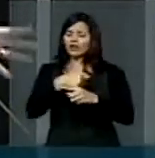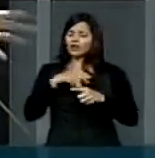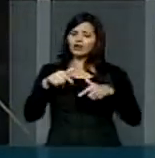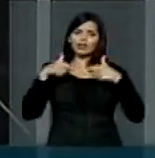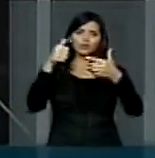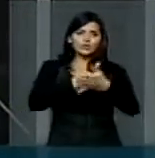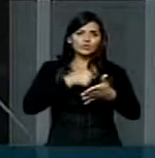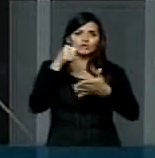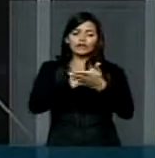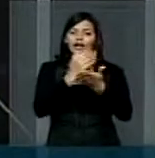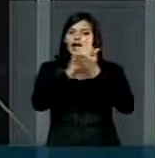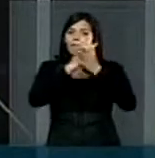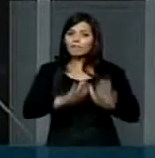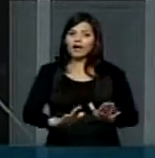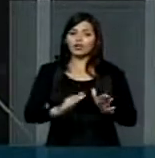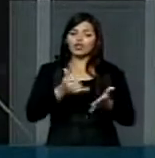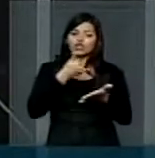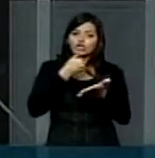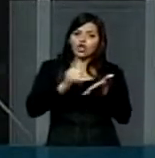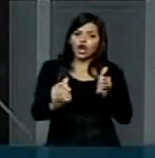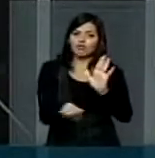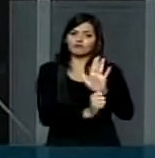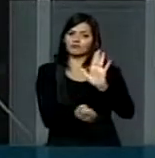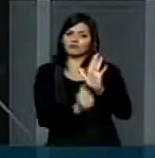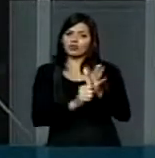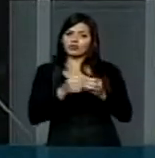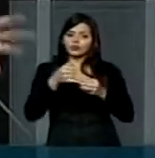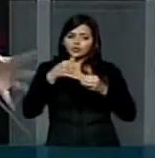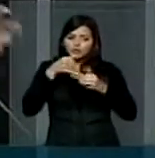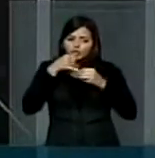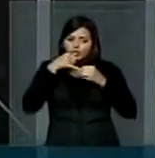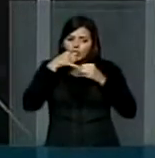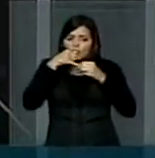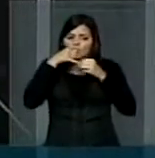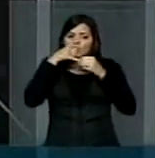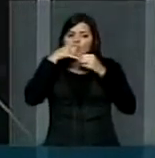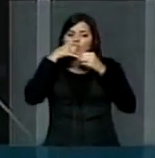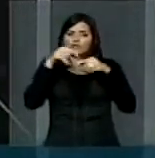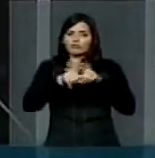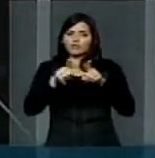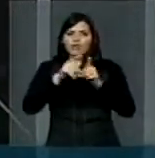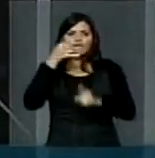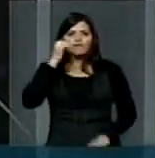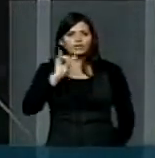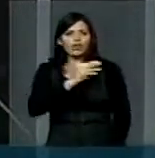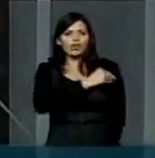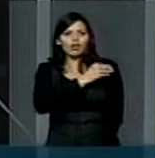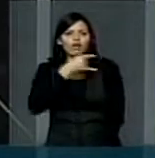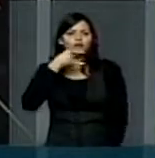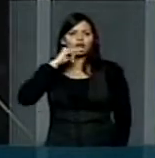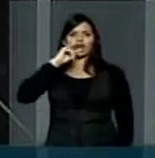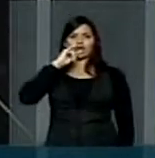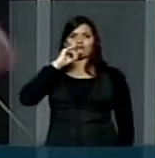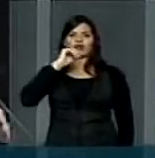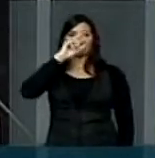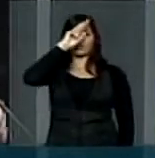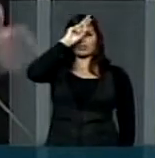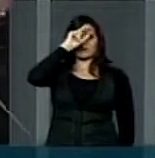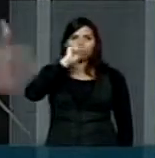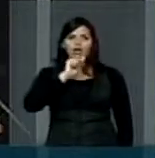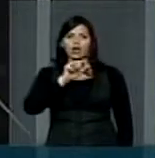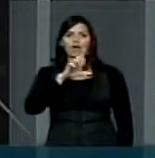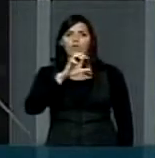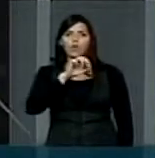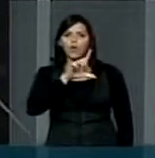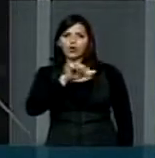ao crack, no enfrentamento ao alcoolismo, no momento em que o Brasil discute